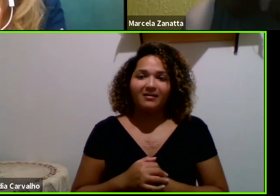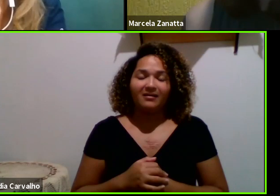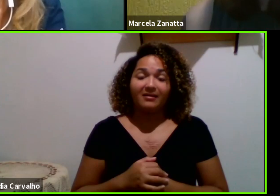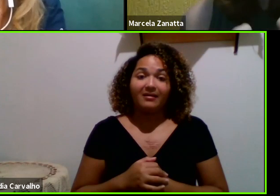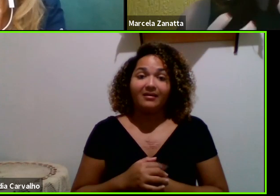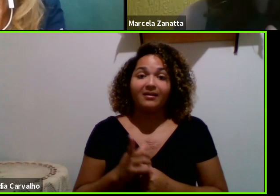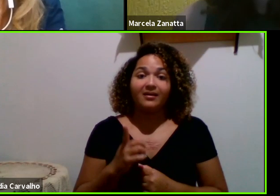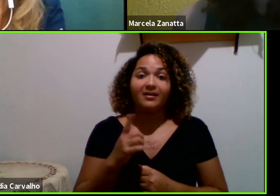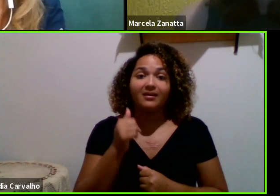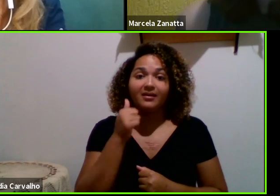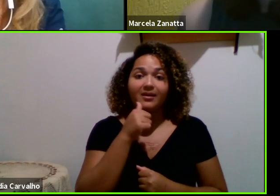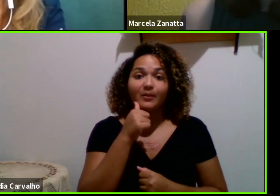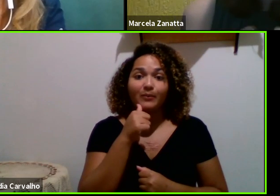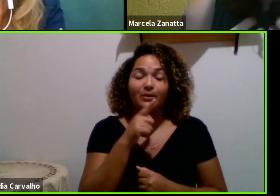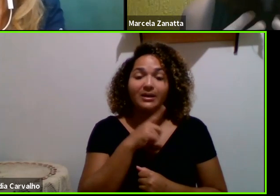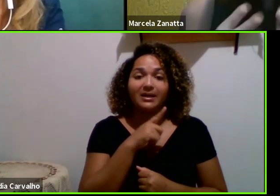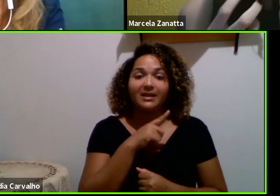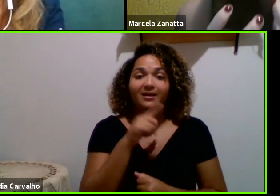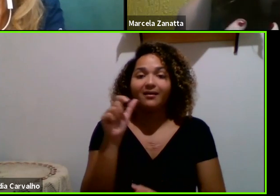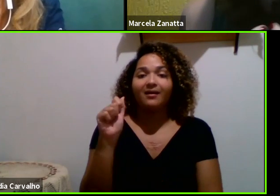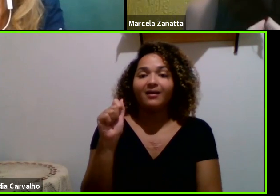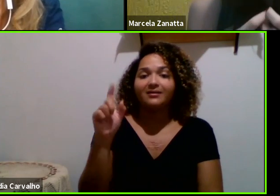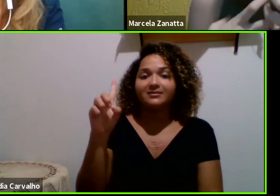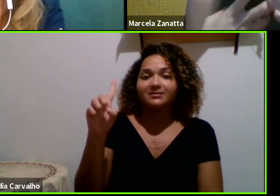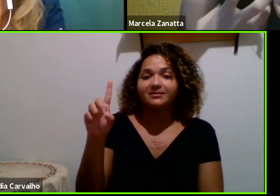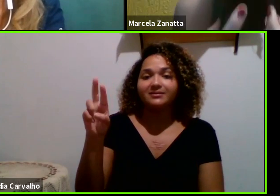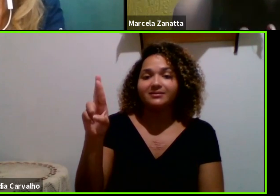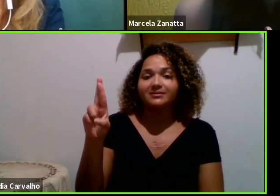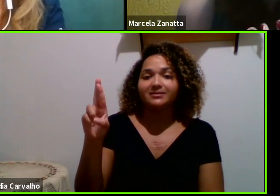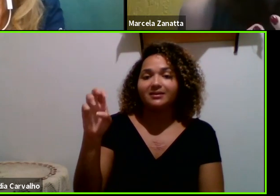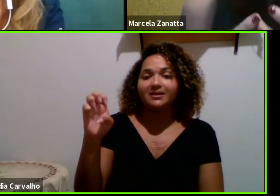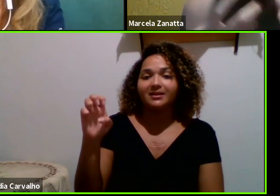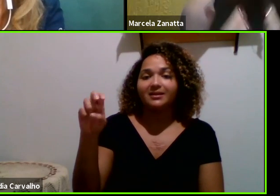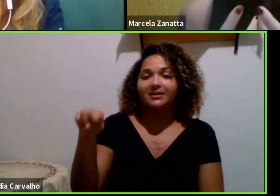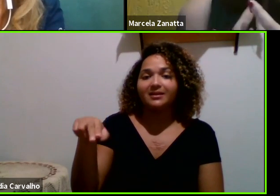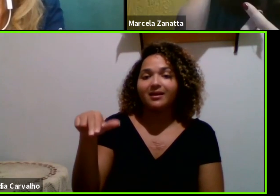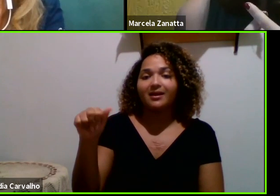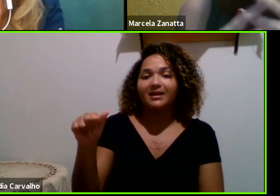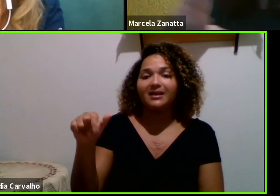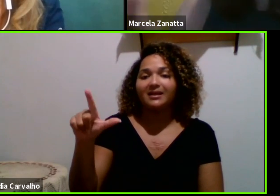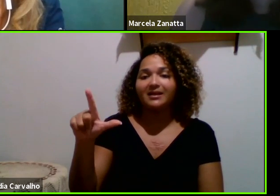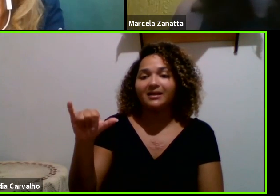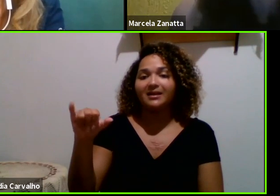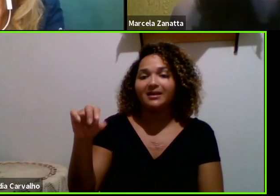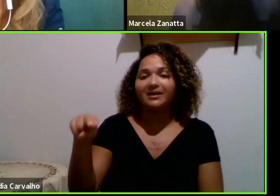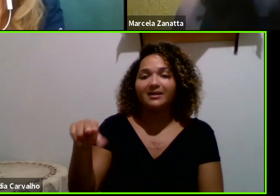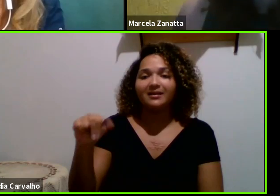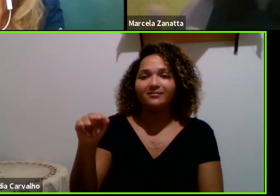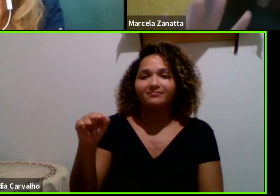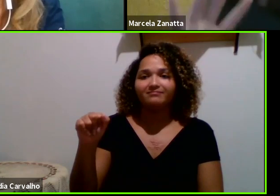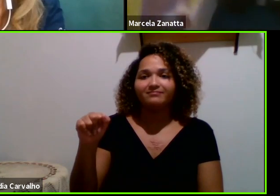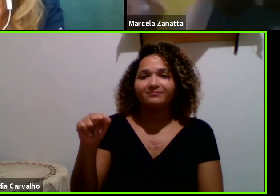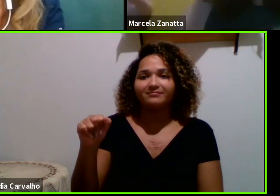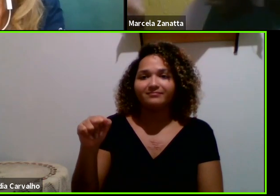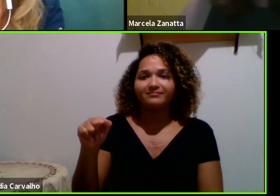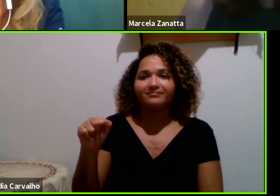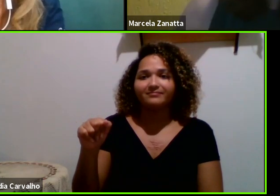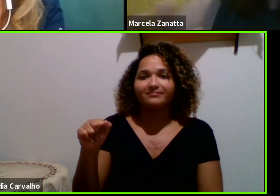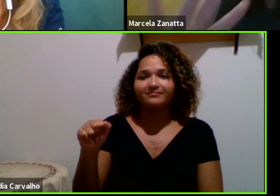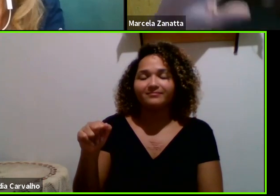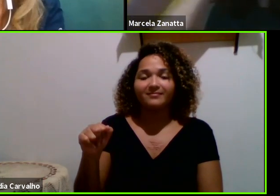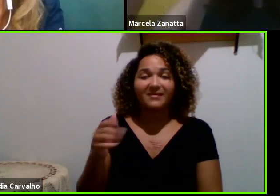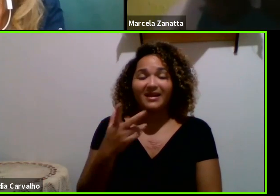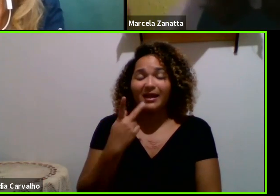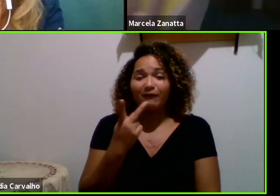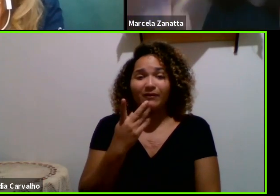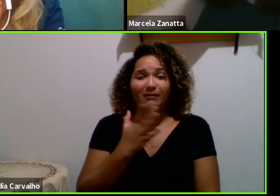hormônio que dá muito medo, que às vezes dá um pouquinho de taquicardia, que dá uma apreensão. E é nessa hora que ela fala, não quero mais. Não quero mais, não quero mais, não quero